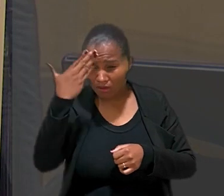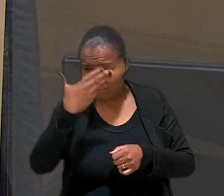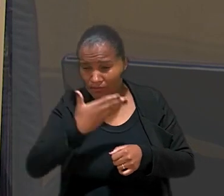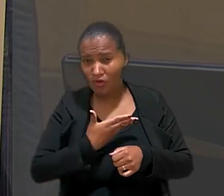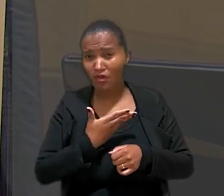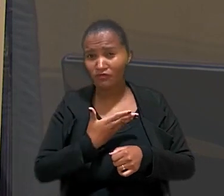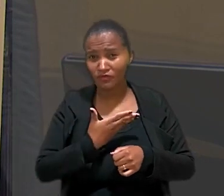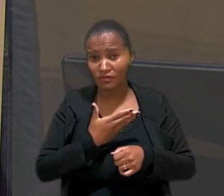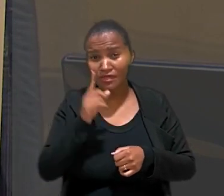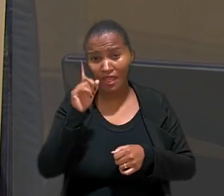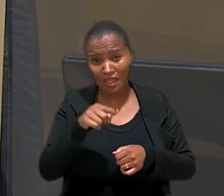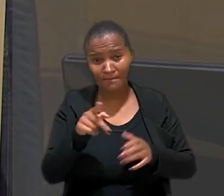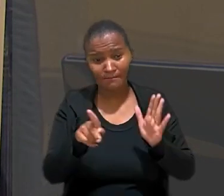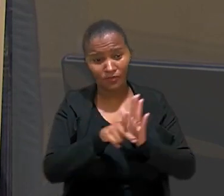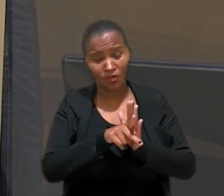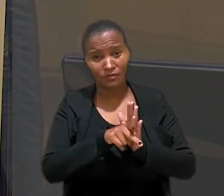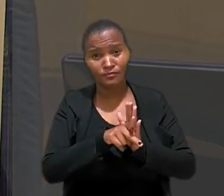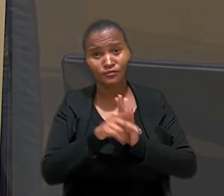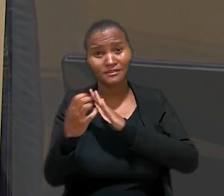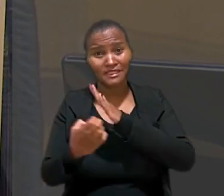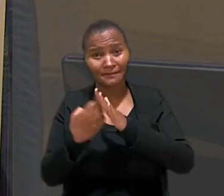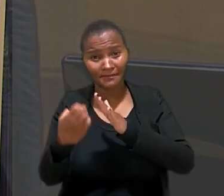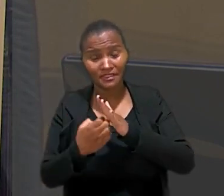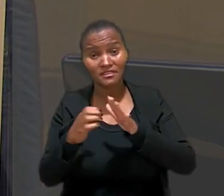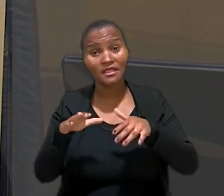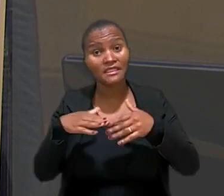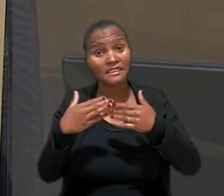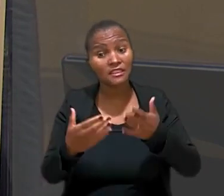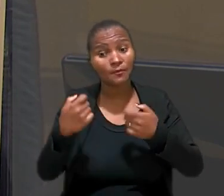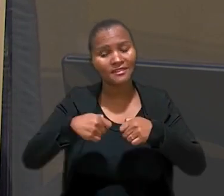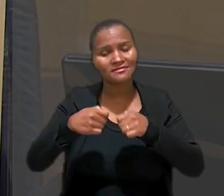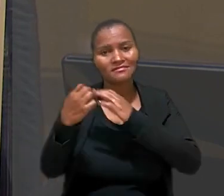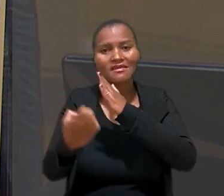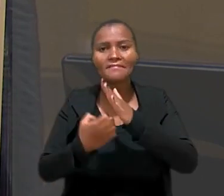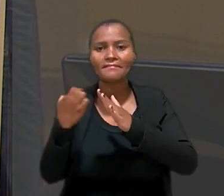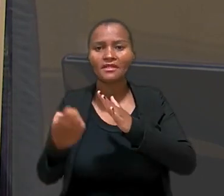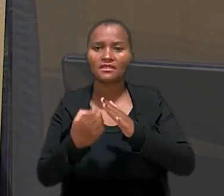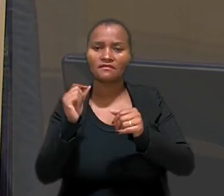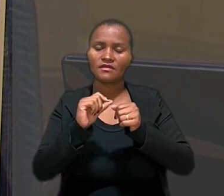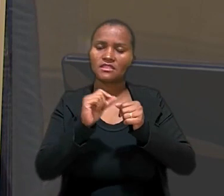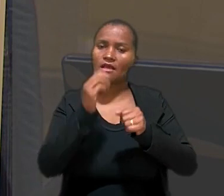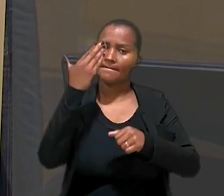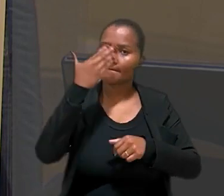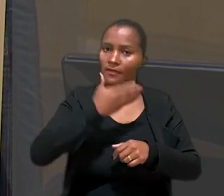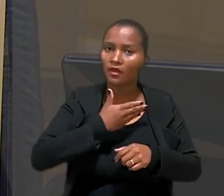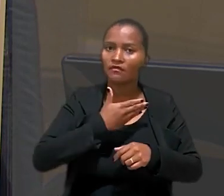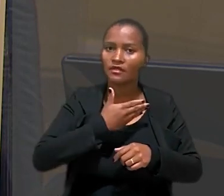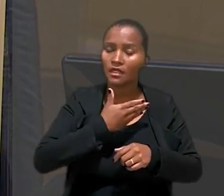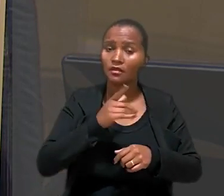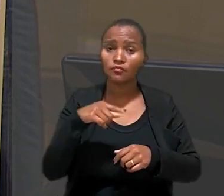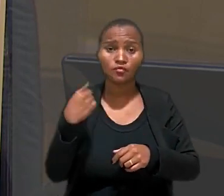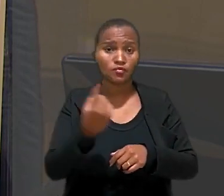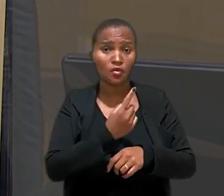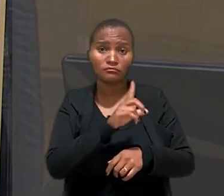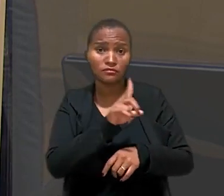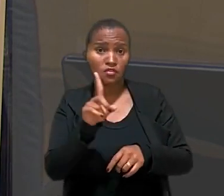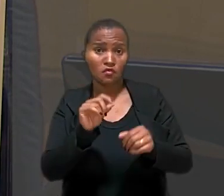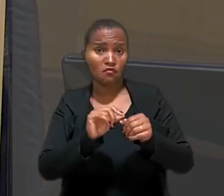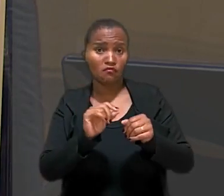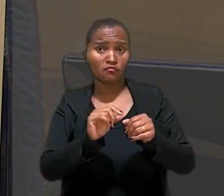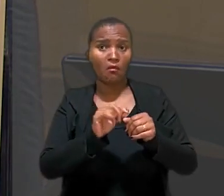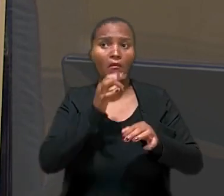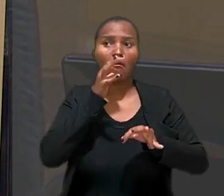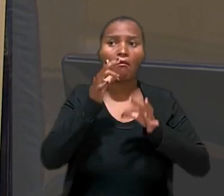da prova é do empregador. Então, caberia ao empregador fazer essa prova. Nós não estamos